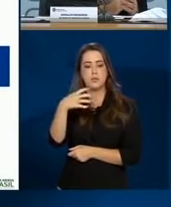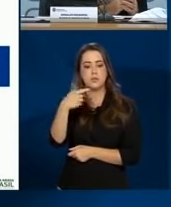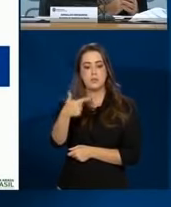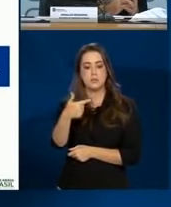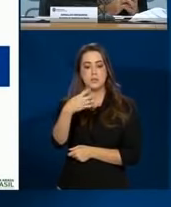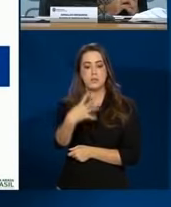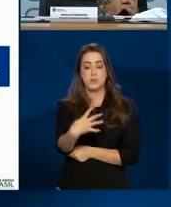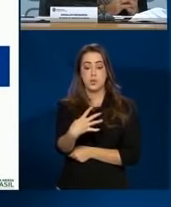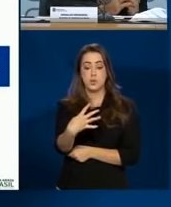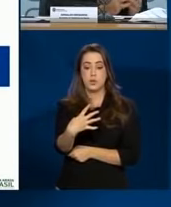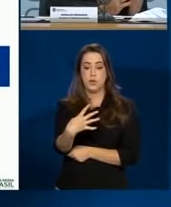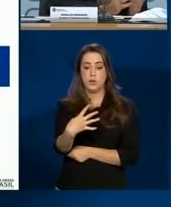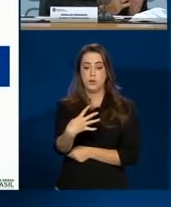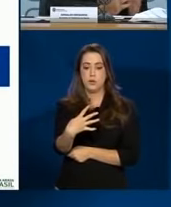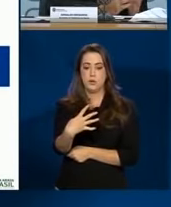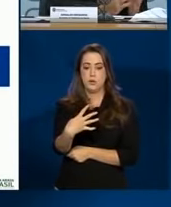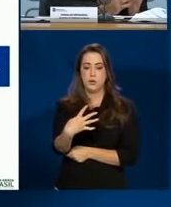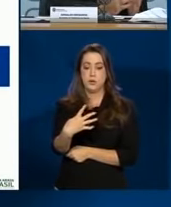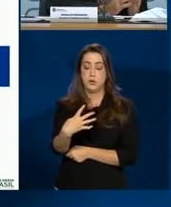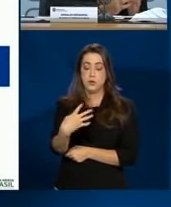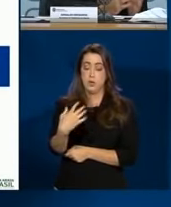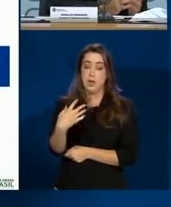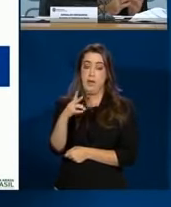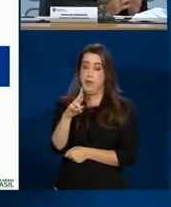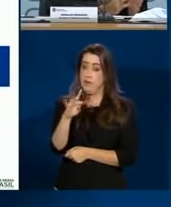5.524.948 reações, né, de